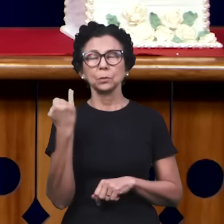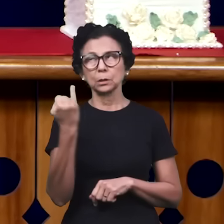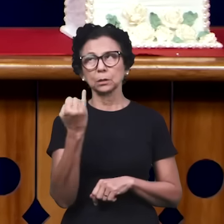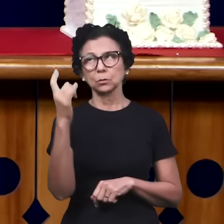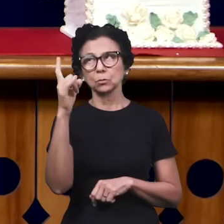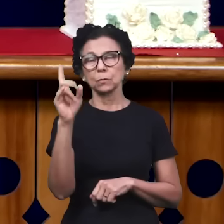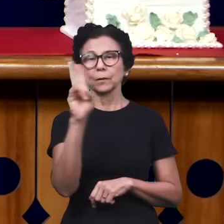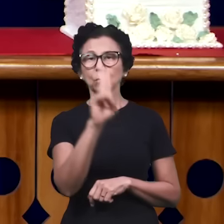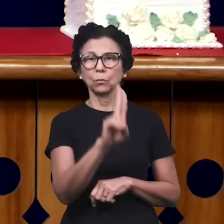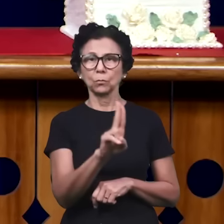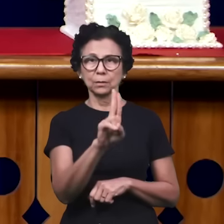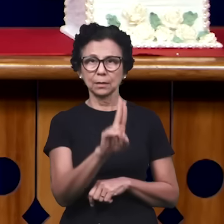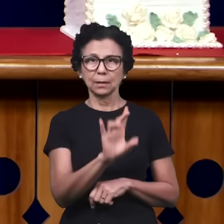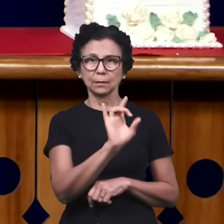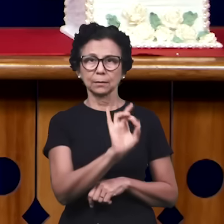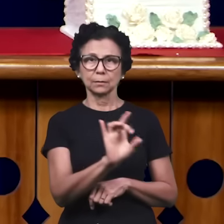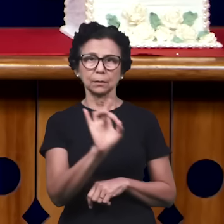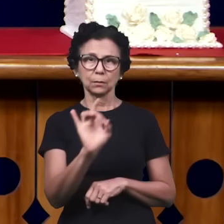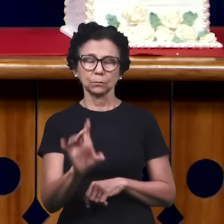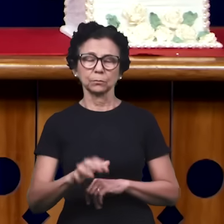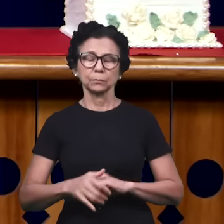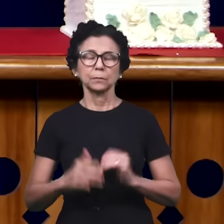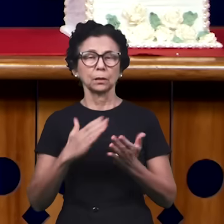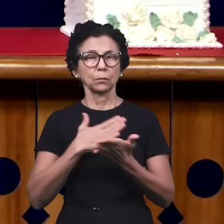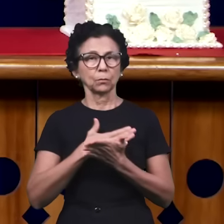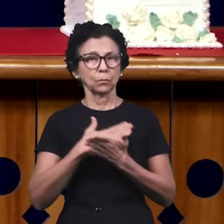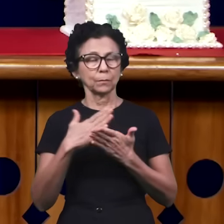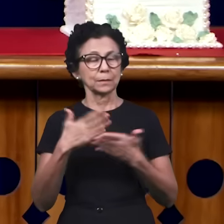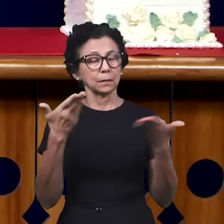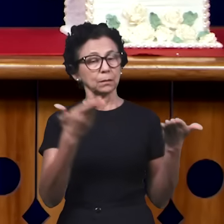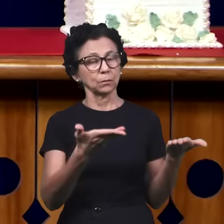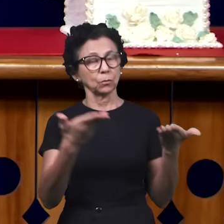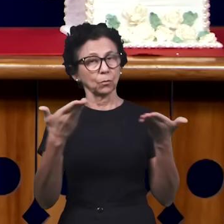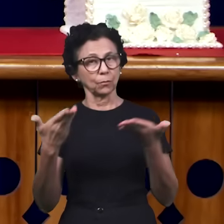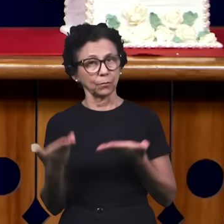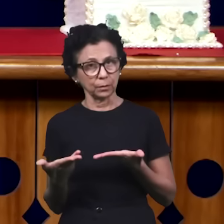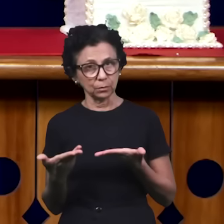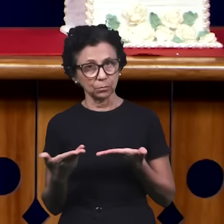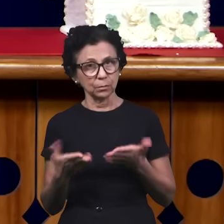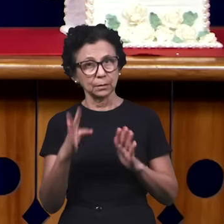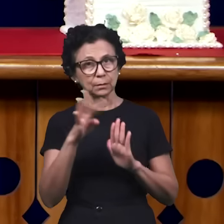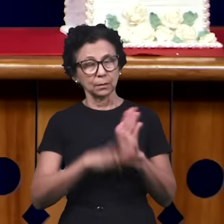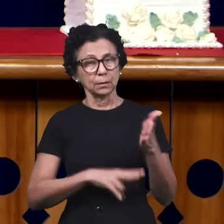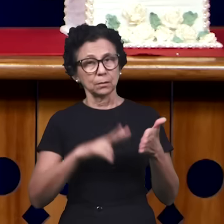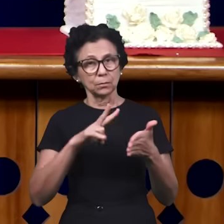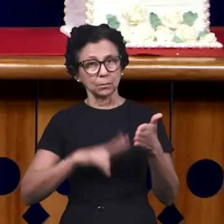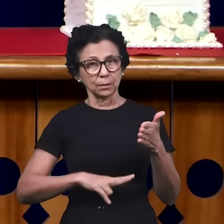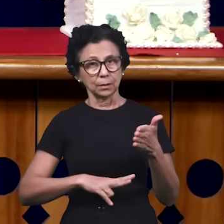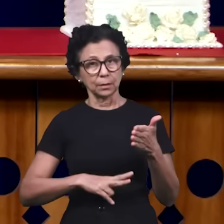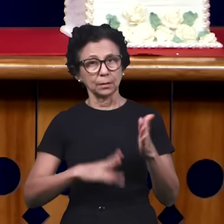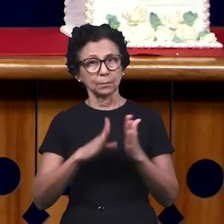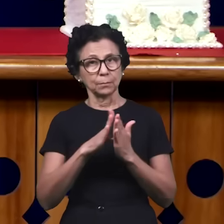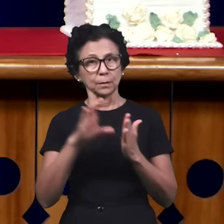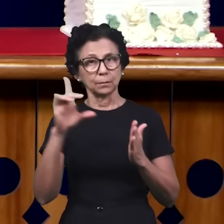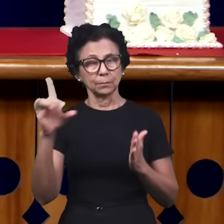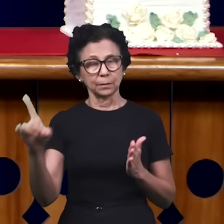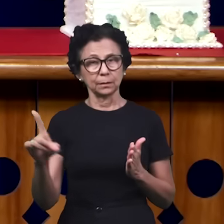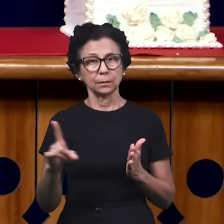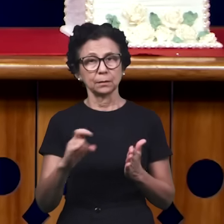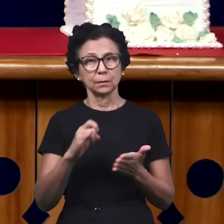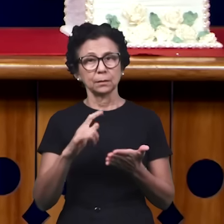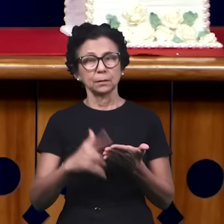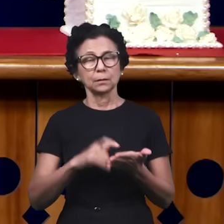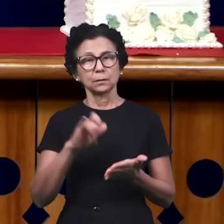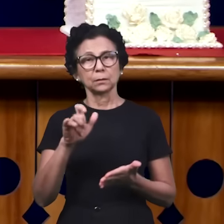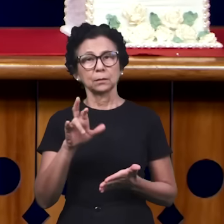mão do Senhor. E para dar início a essa aula, eu convido os irmãos a ler comigo um texto da palavra do Senhor, que está em Jeremias,